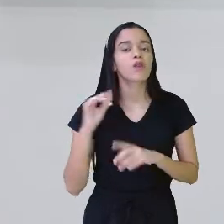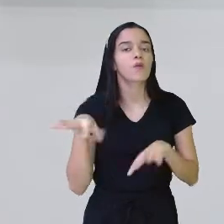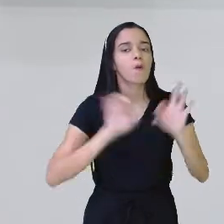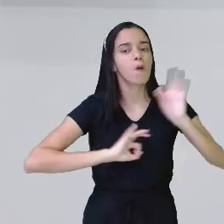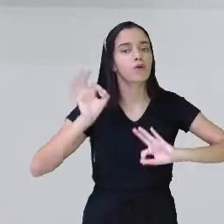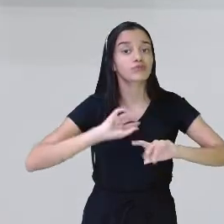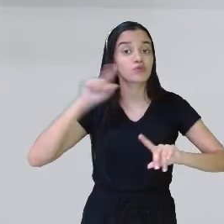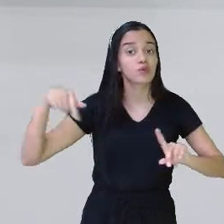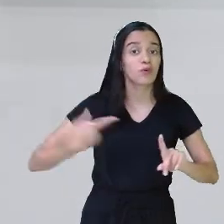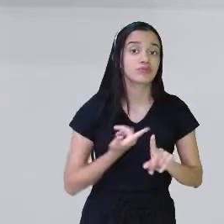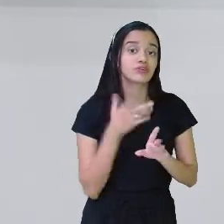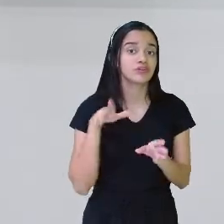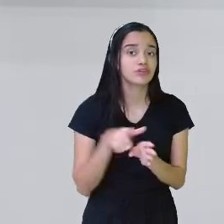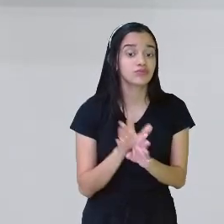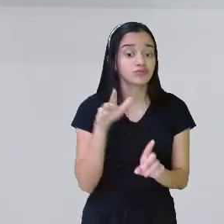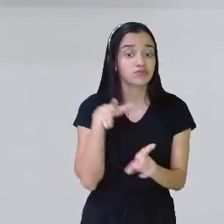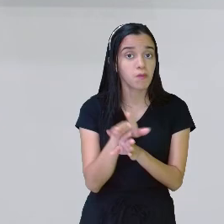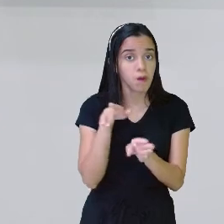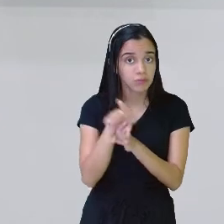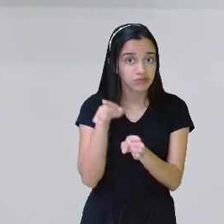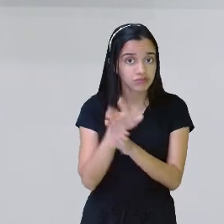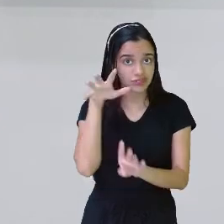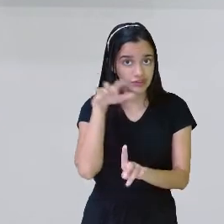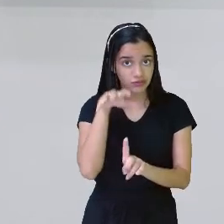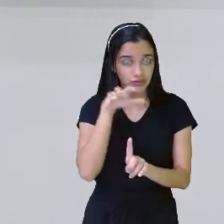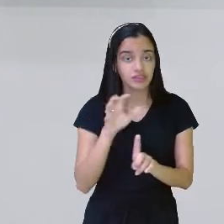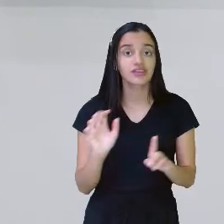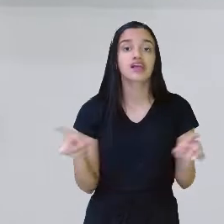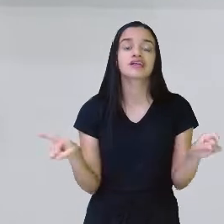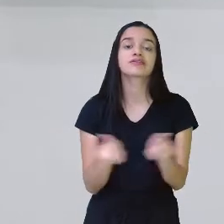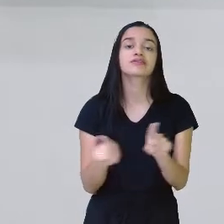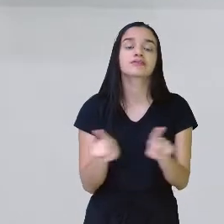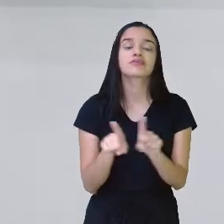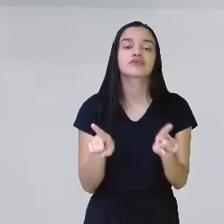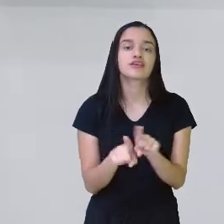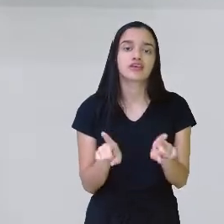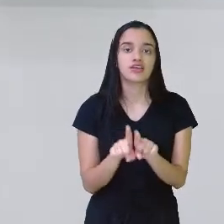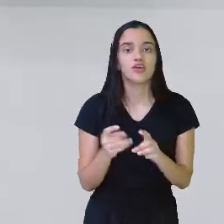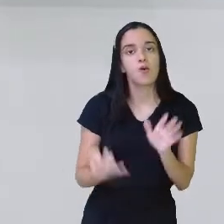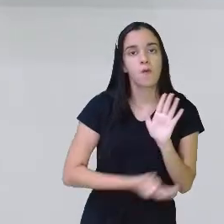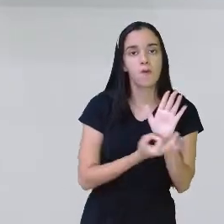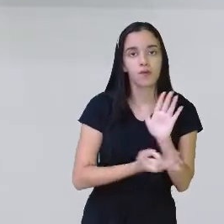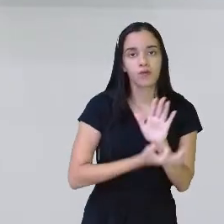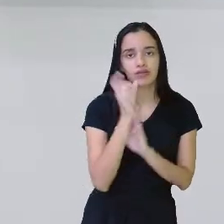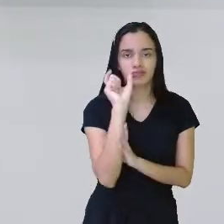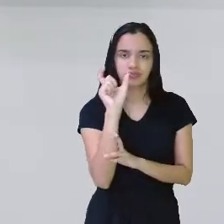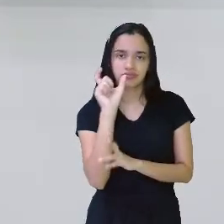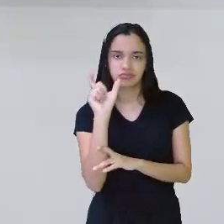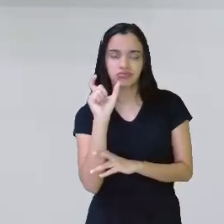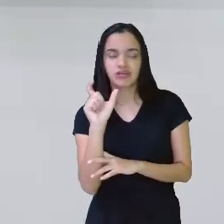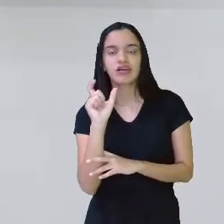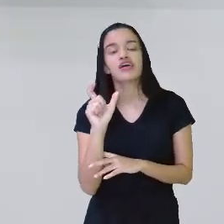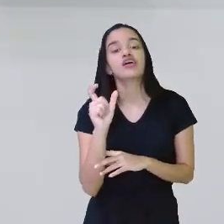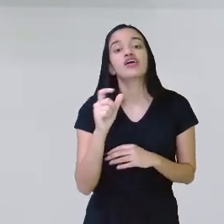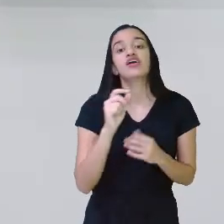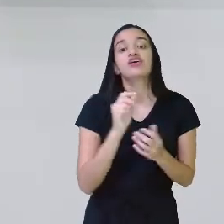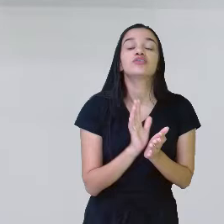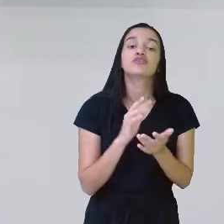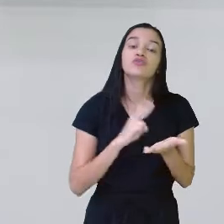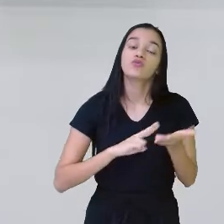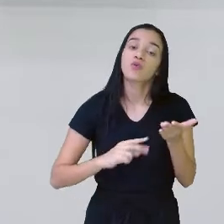o objetivo de persuadir e influenciar. O argumento é um termo que vem do vocábulo